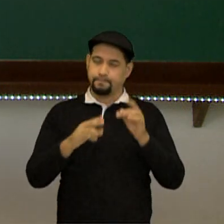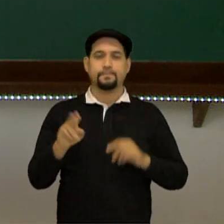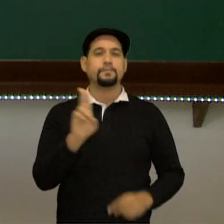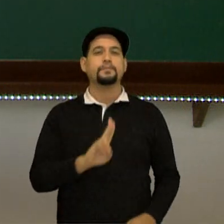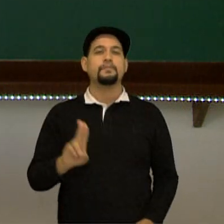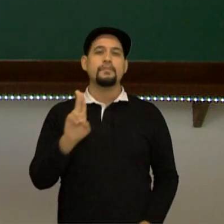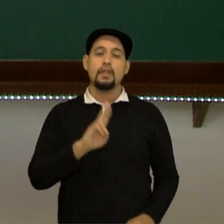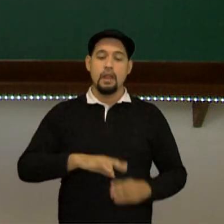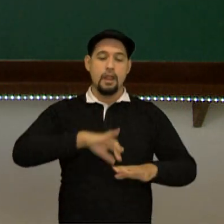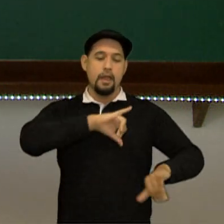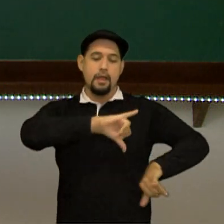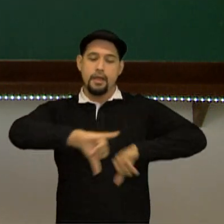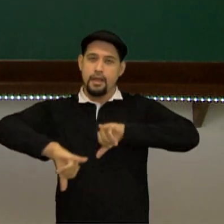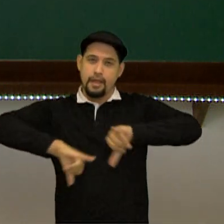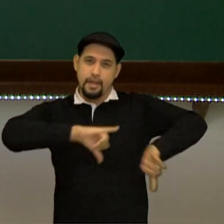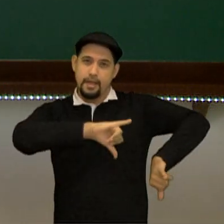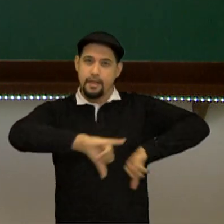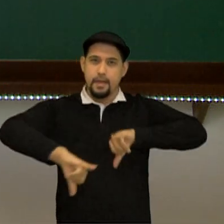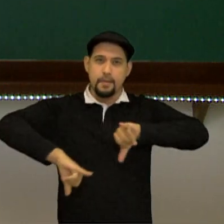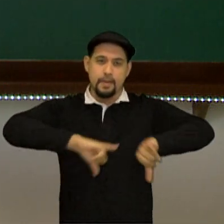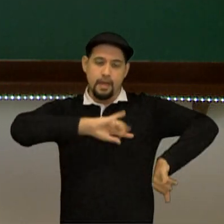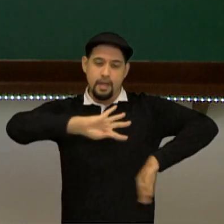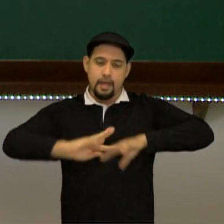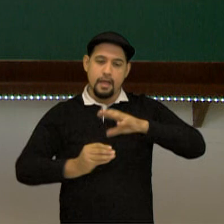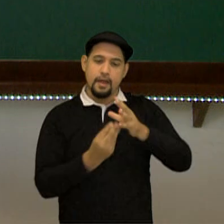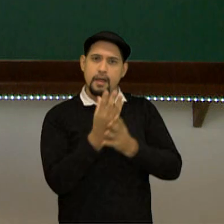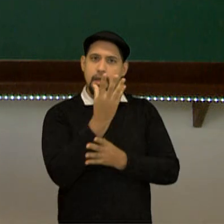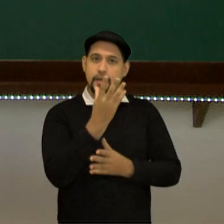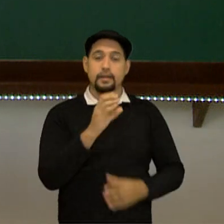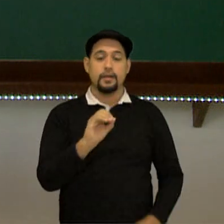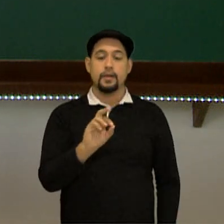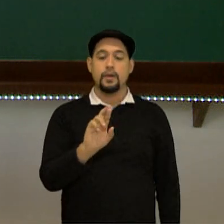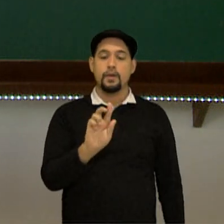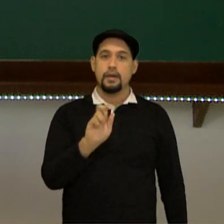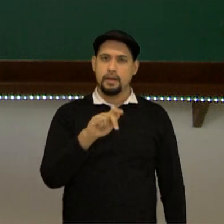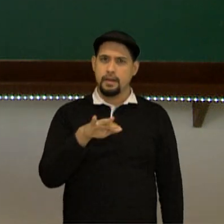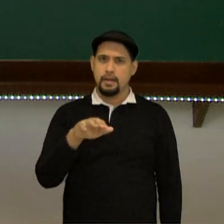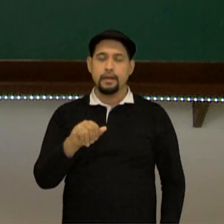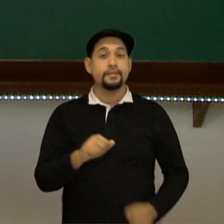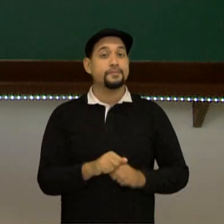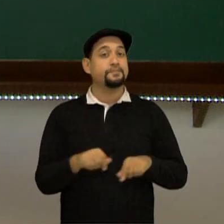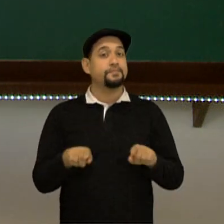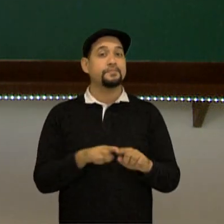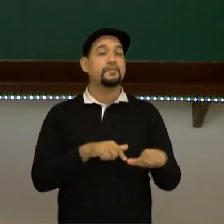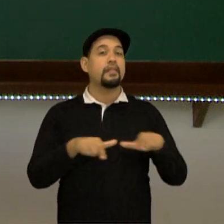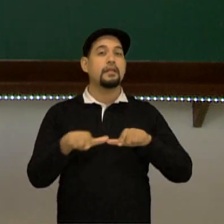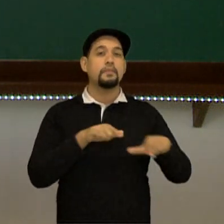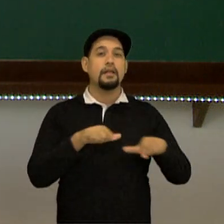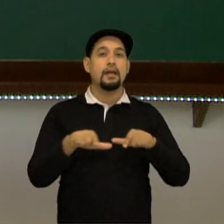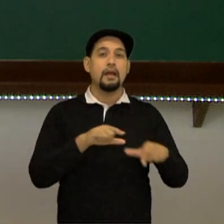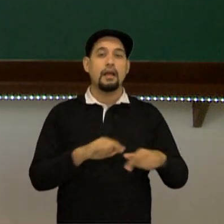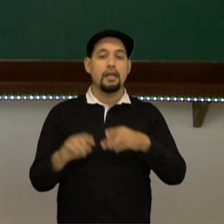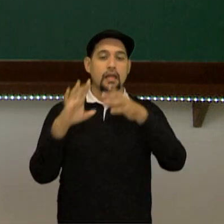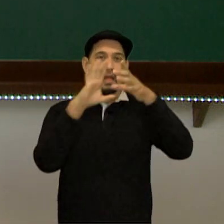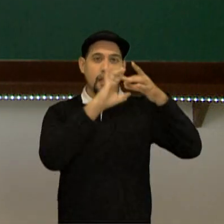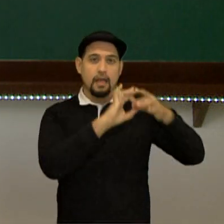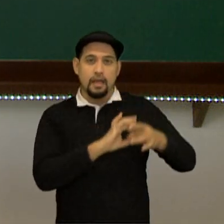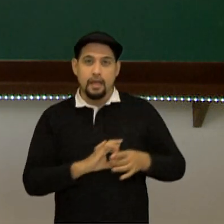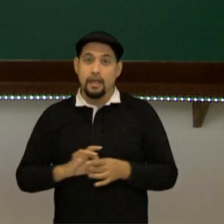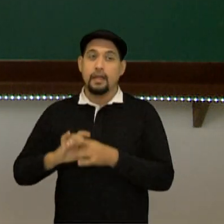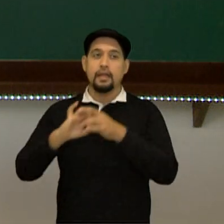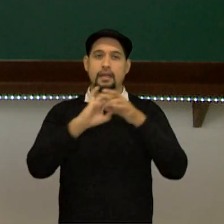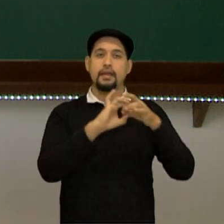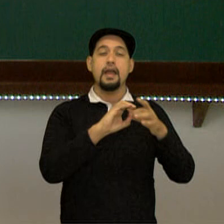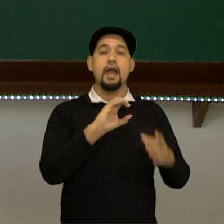na química orgânica e, entre eles, vamos trabalhar cadeias carbônicas. Vamos